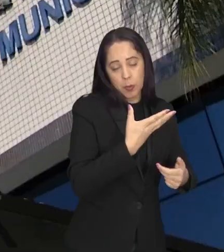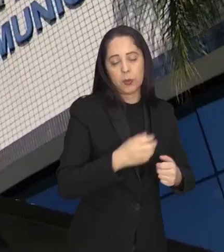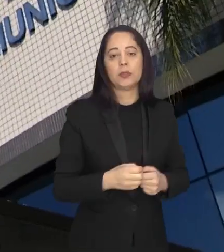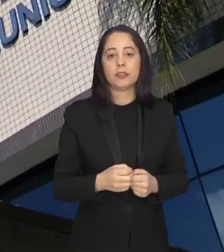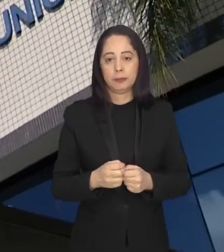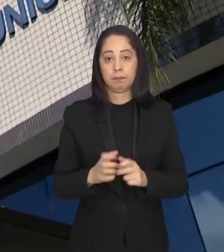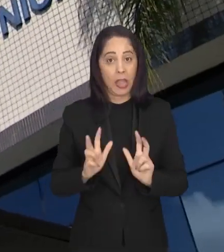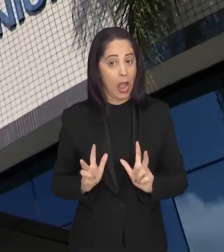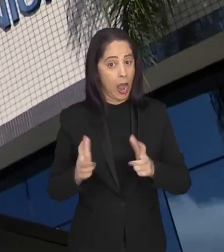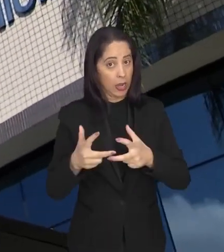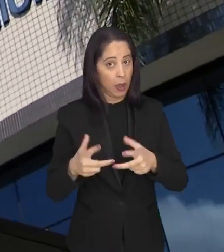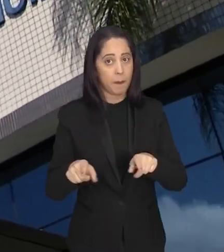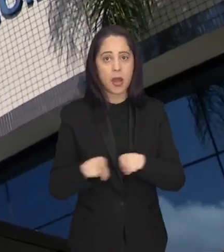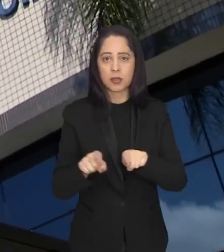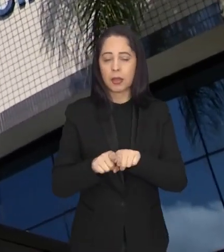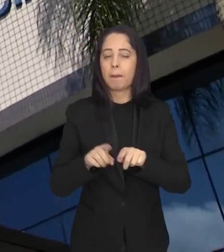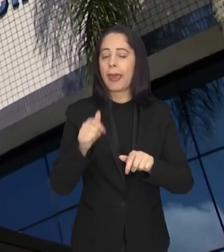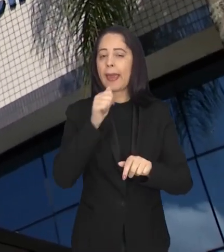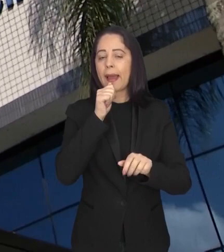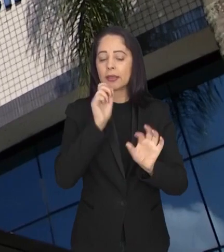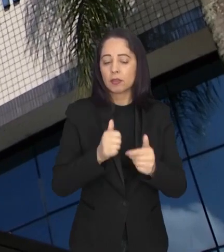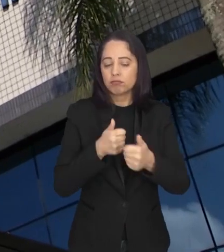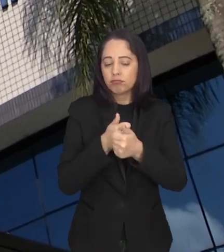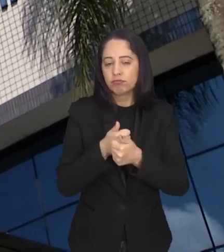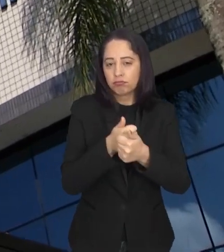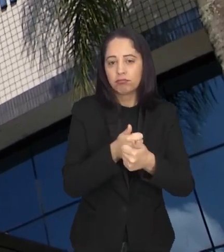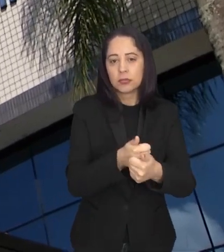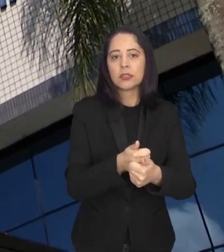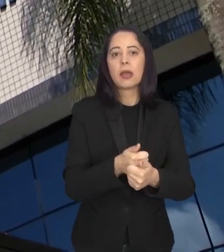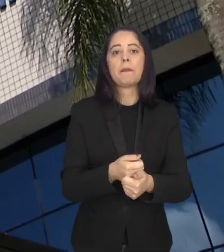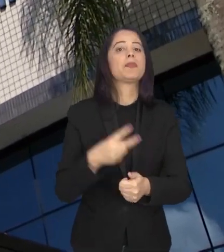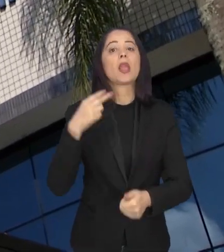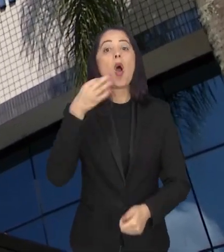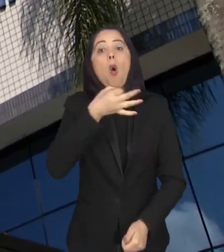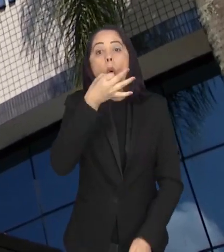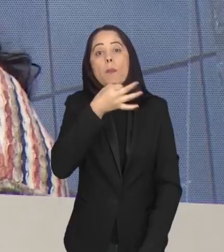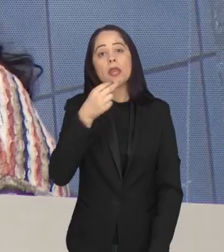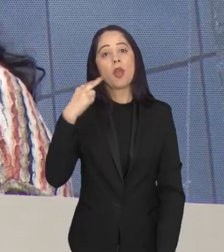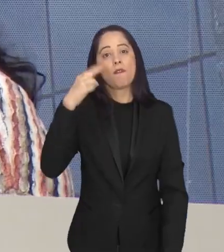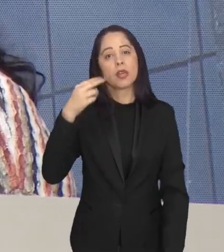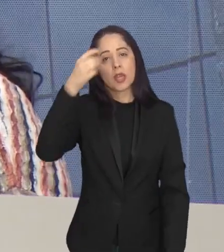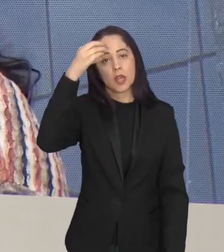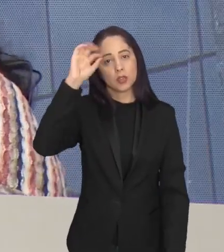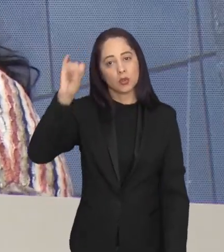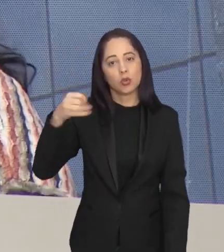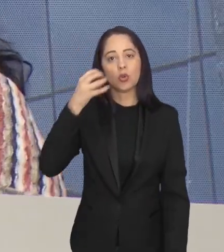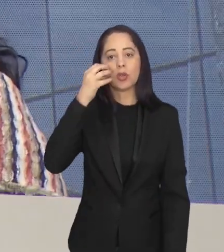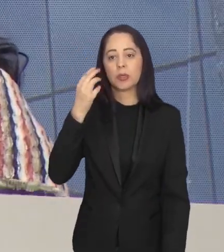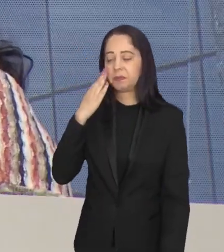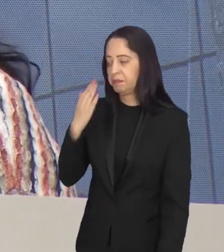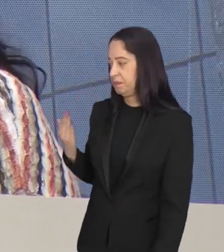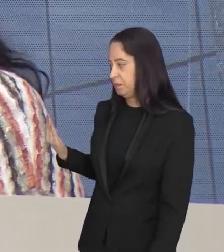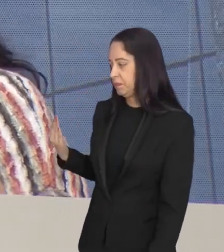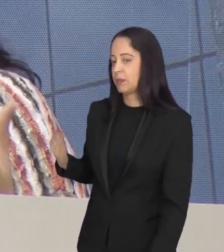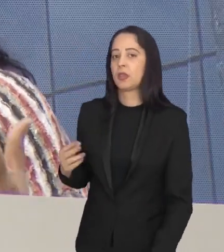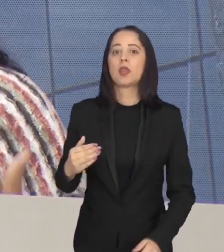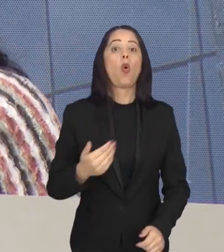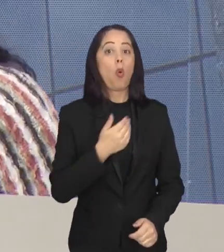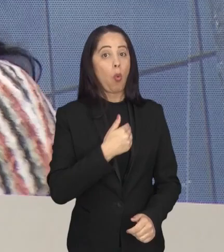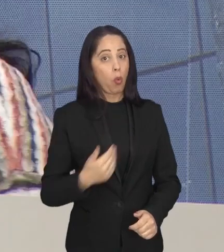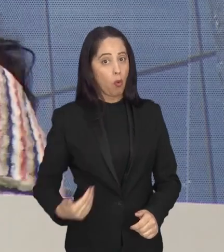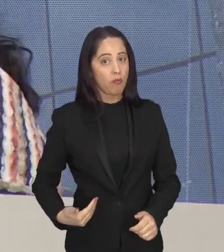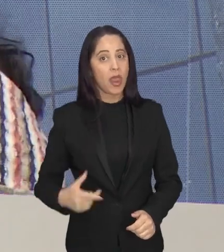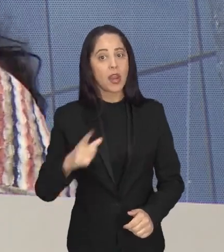é acompanhada pela Câmara, uma vez que impacta diretamente a economia. Segundo a vereadora Juliana Fraga, é papel